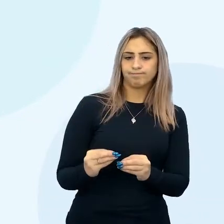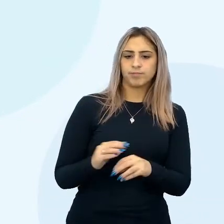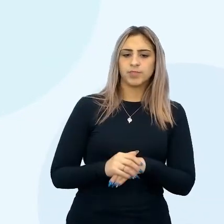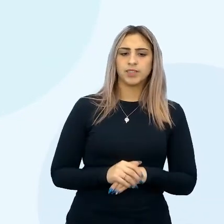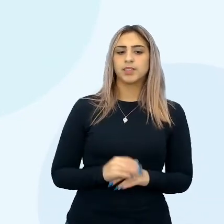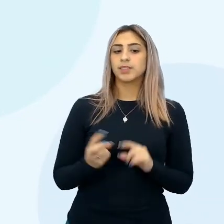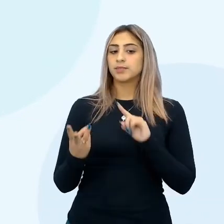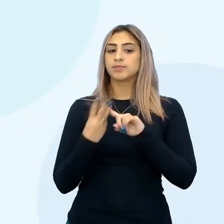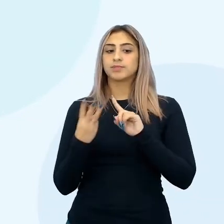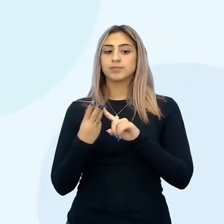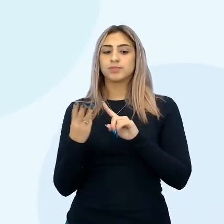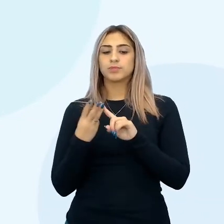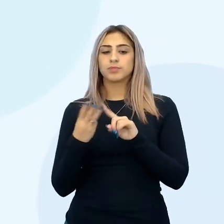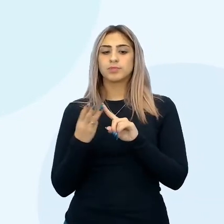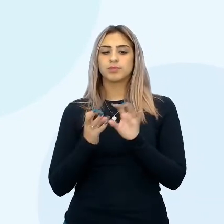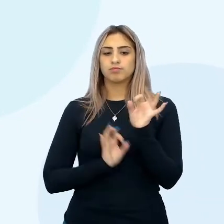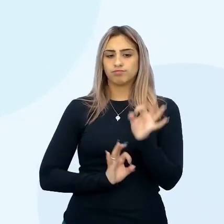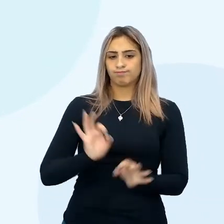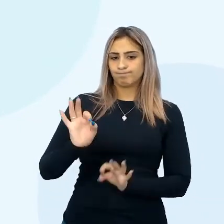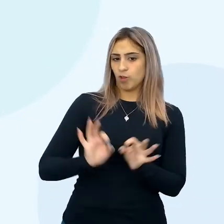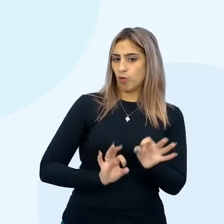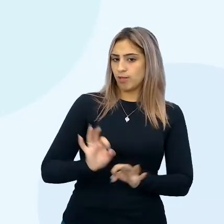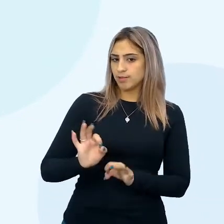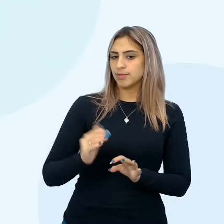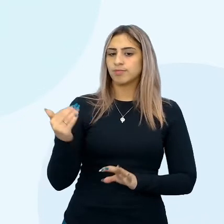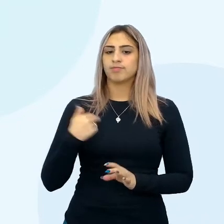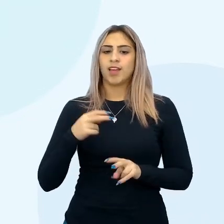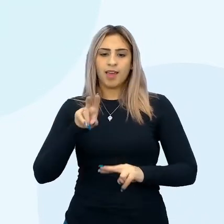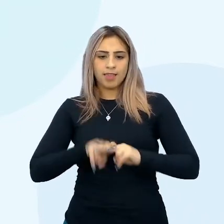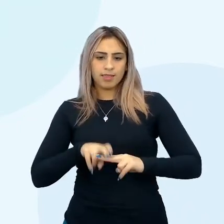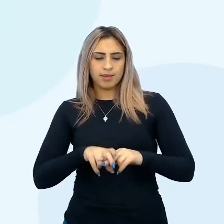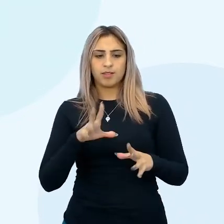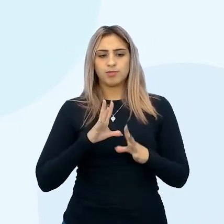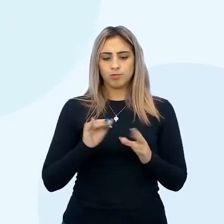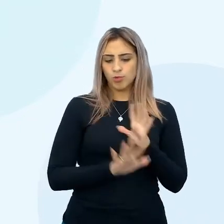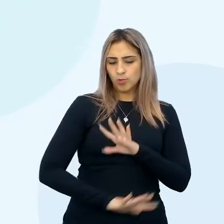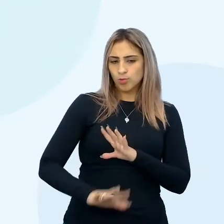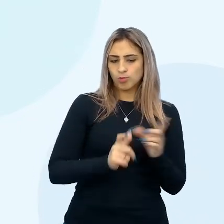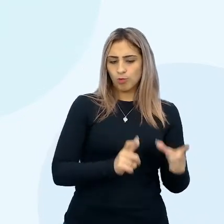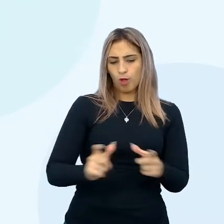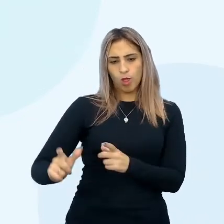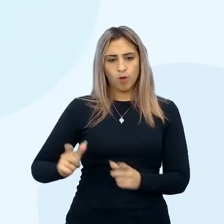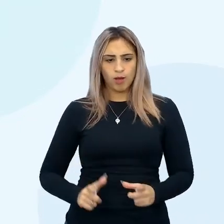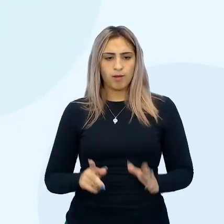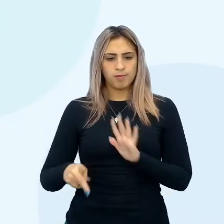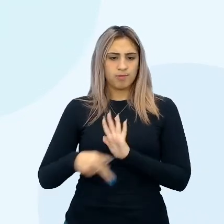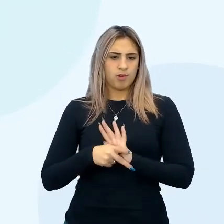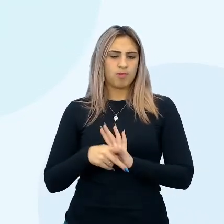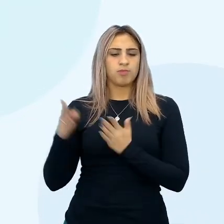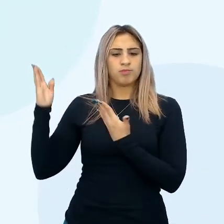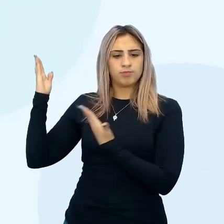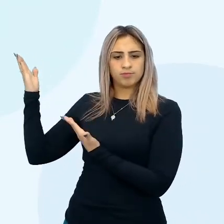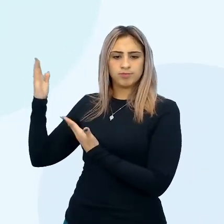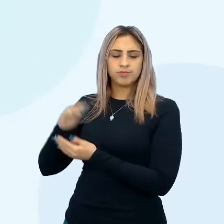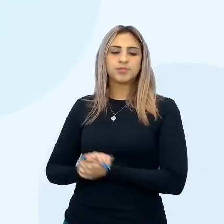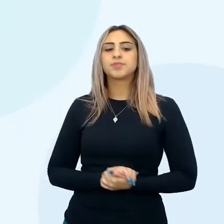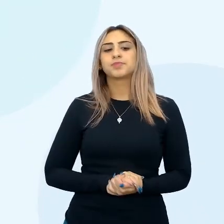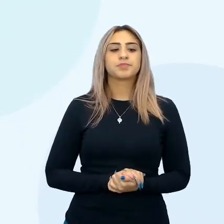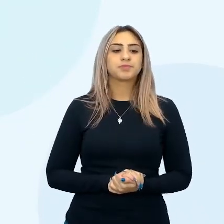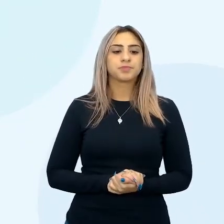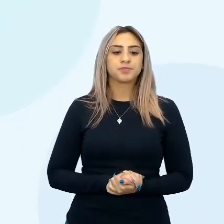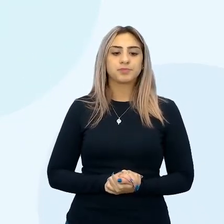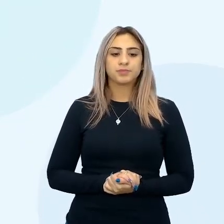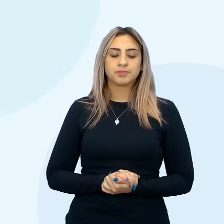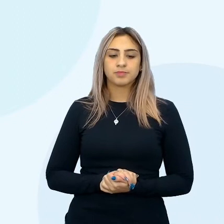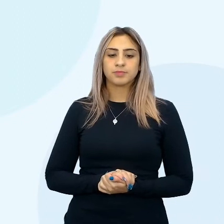passo 3. Infraestrutura e organização, bancos, cadeiras, espaços para cadeiras, instalações elétricas e aí vai. Tem puff, achei uma barata, tipo